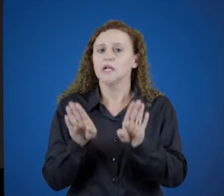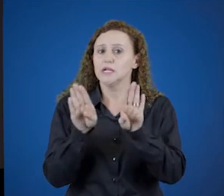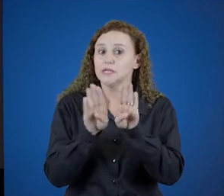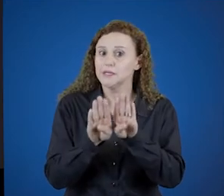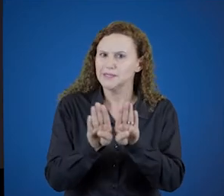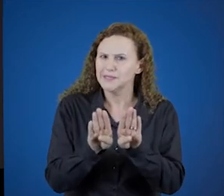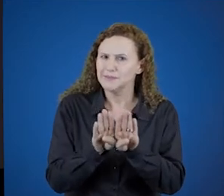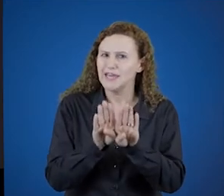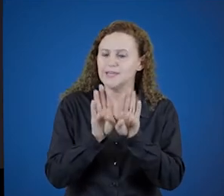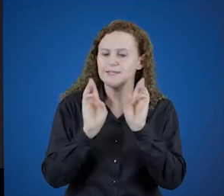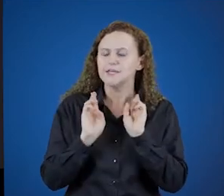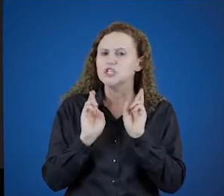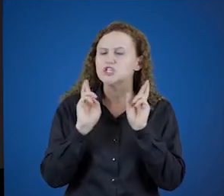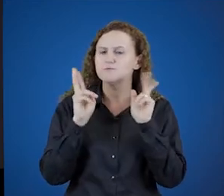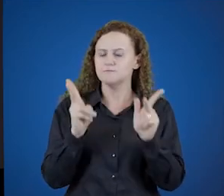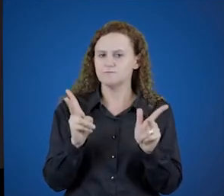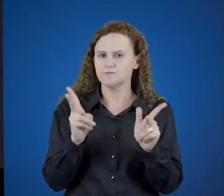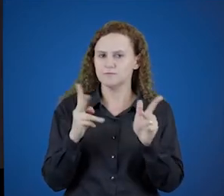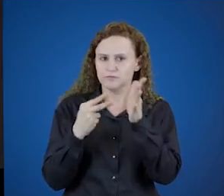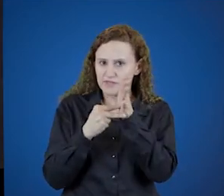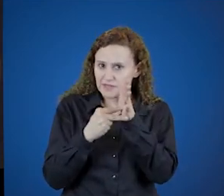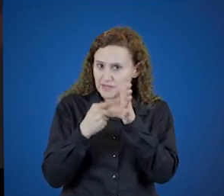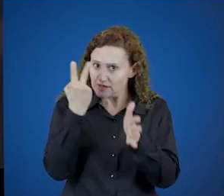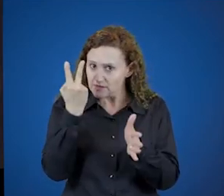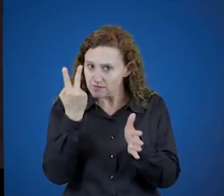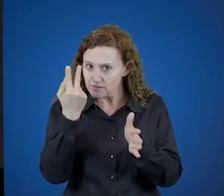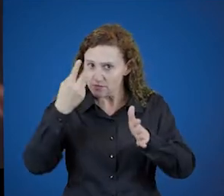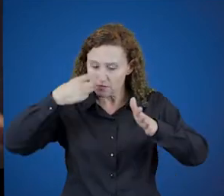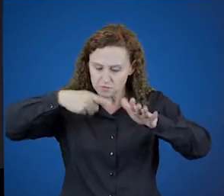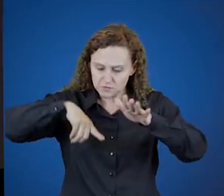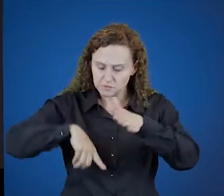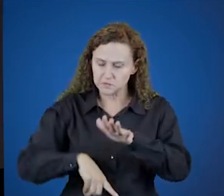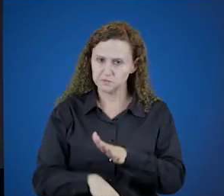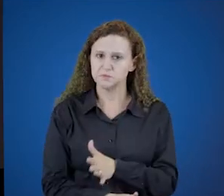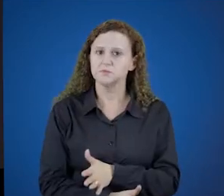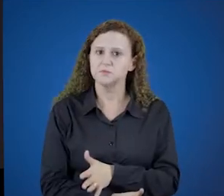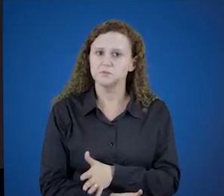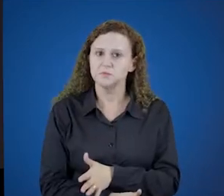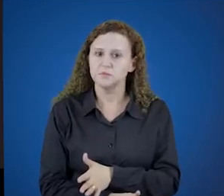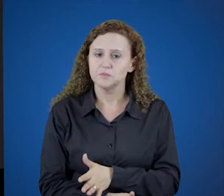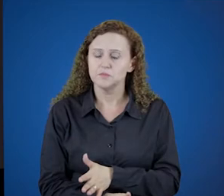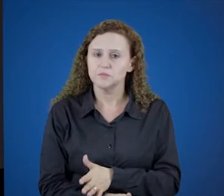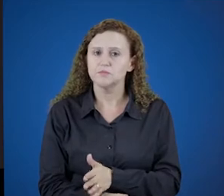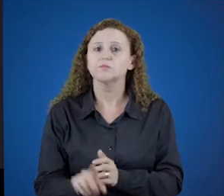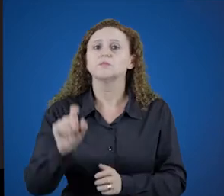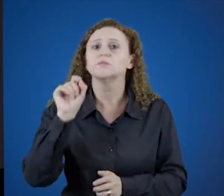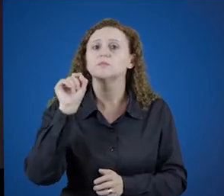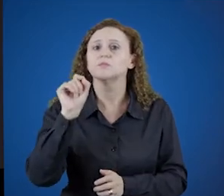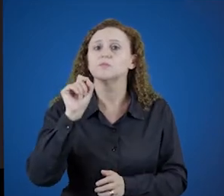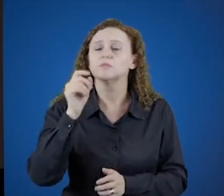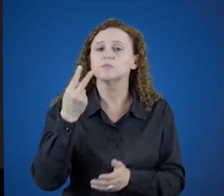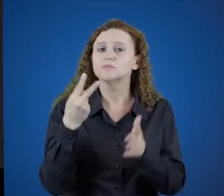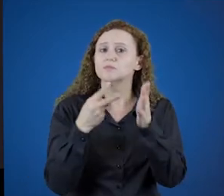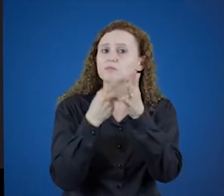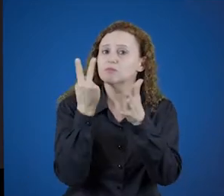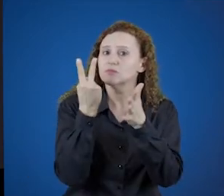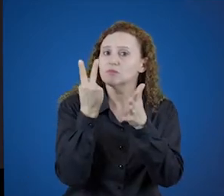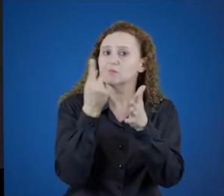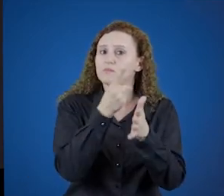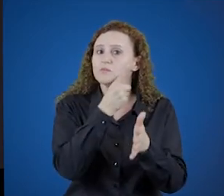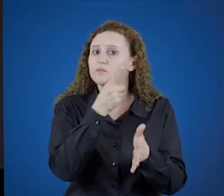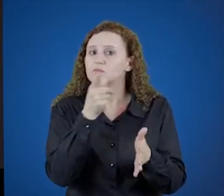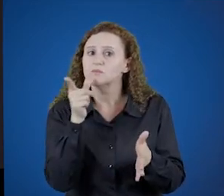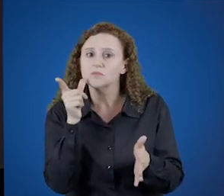é o mesmo já não acontece na segunda declinação a segunda